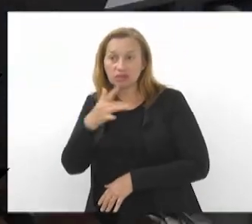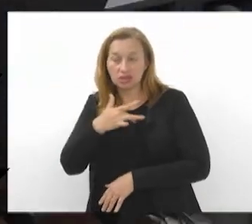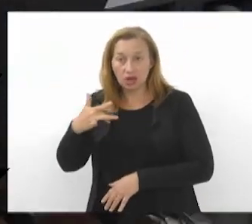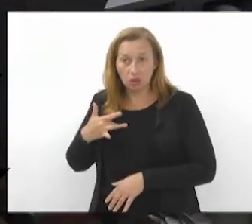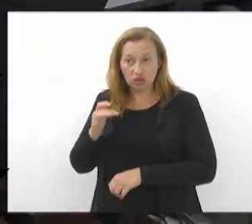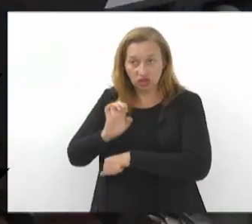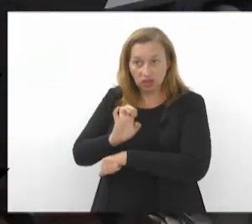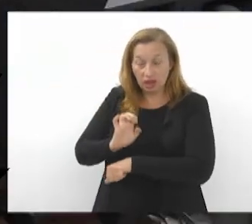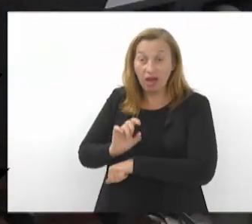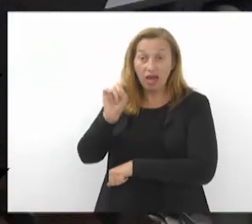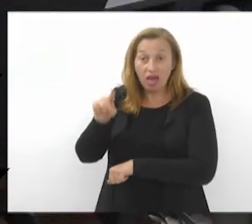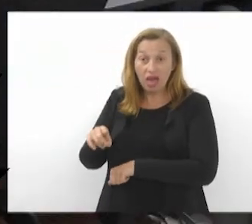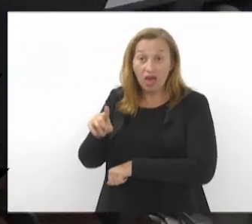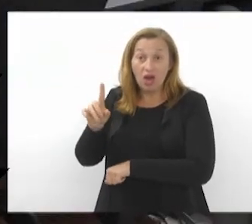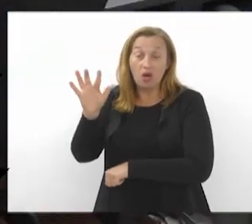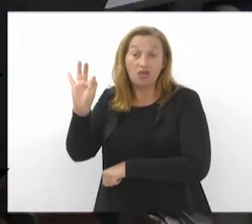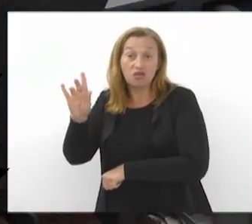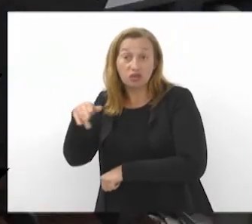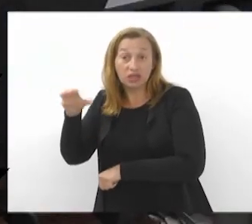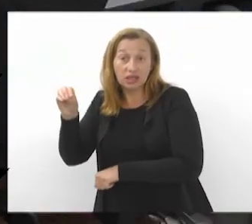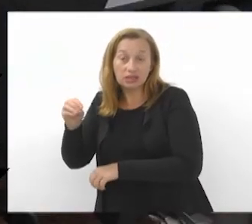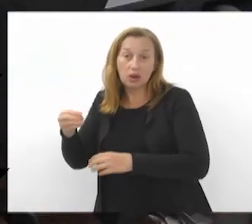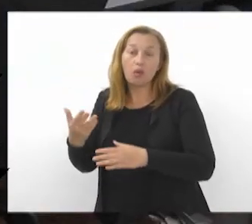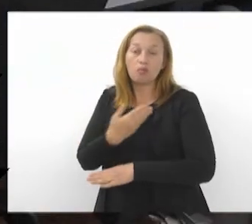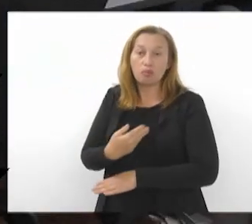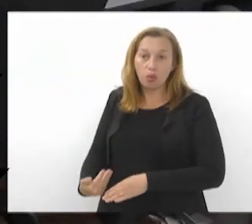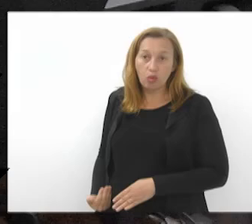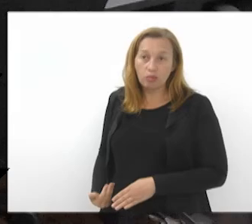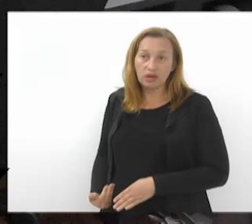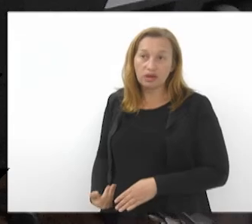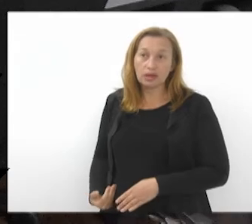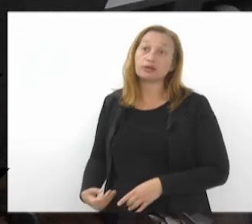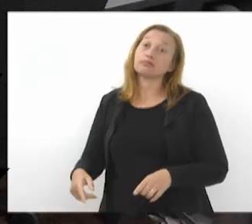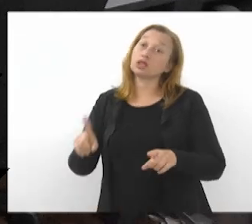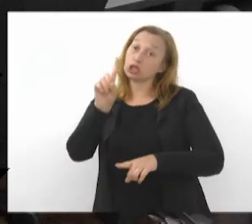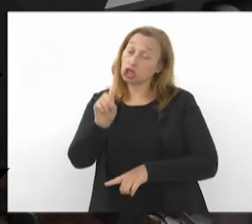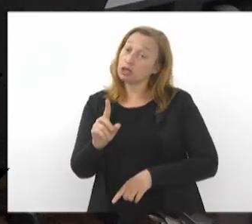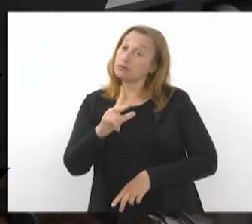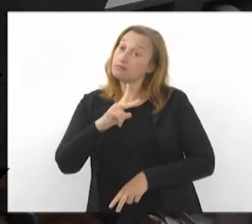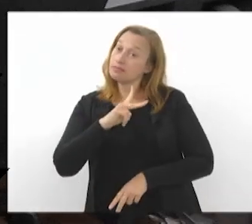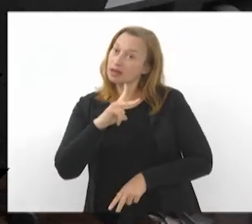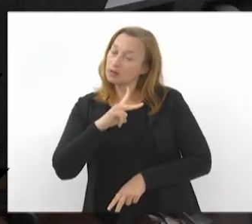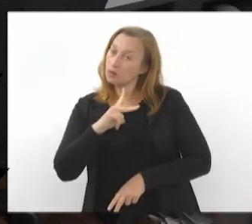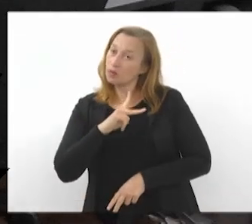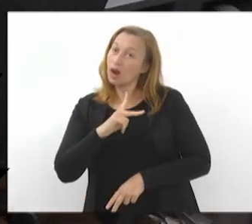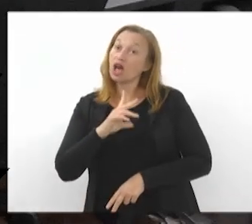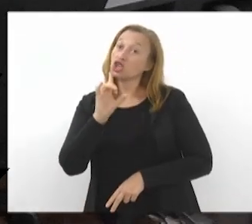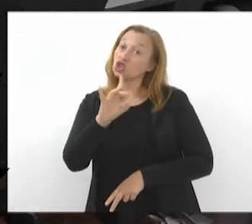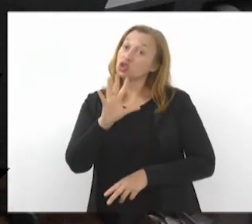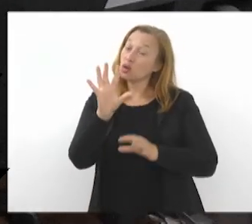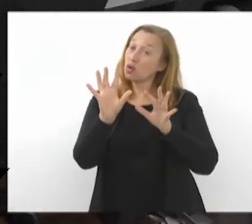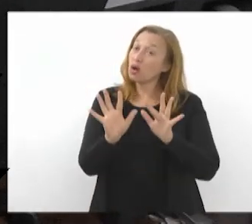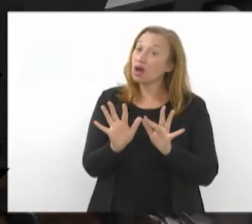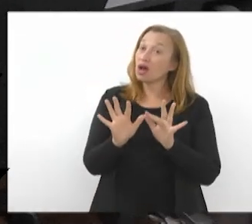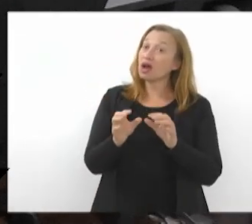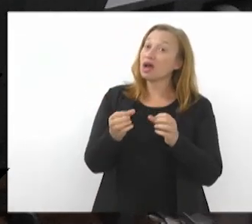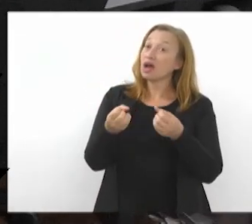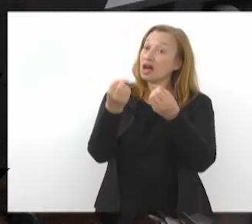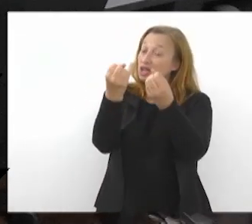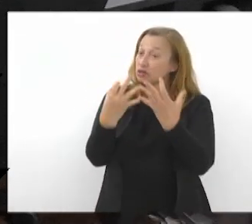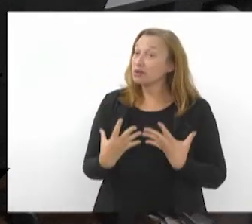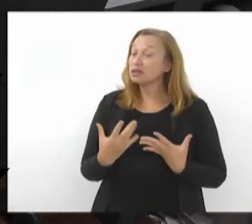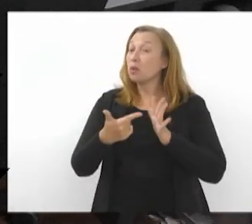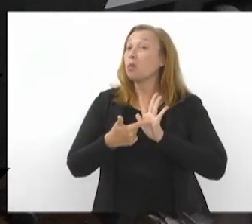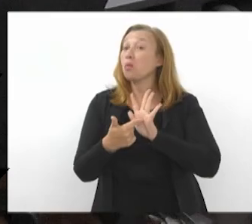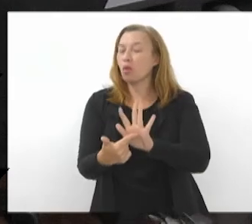uma fundação pública de direito privado. privado. É isso. Só a definição já mostra que não